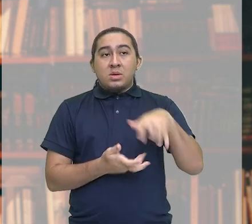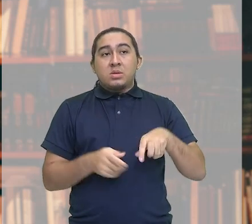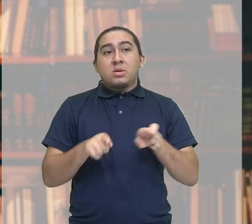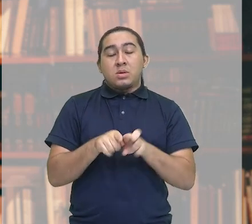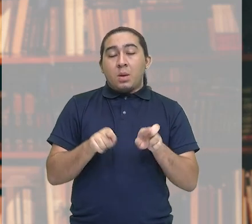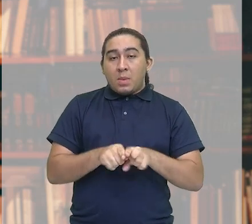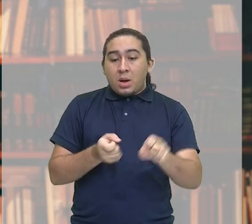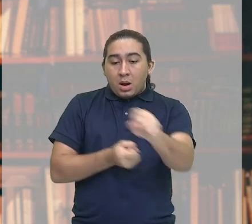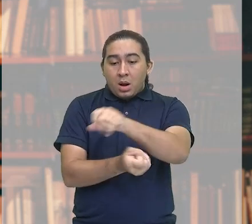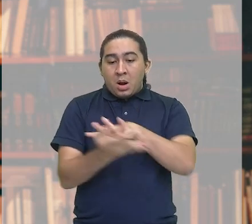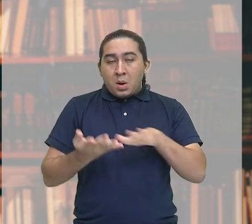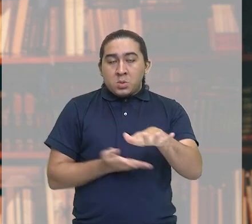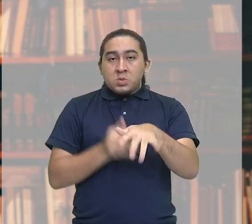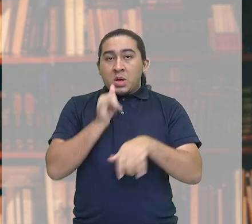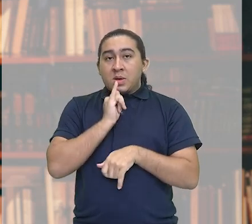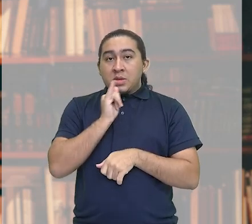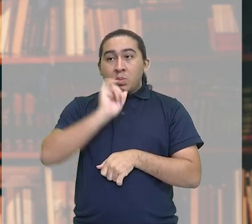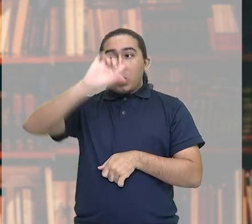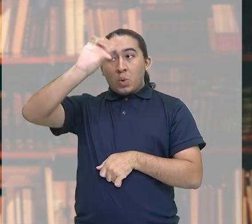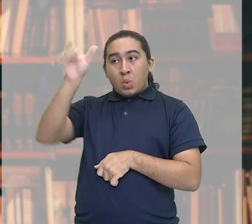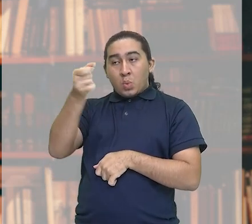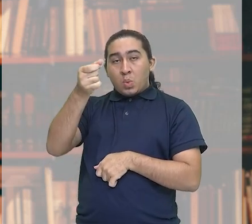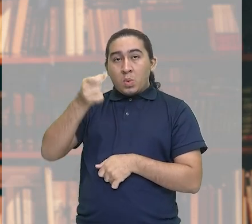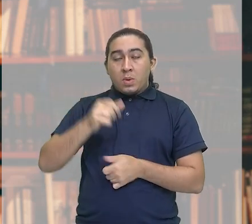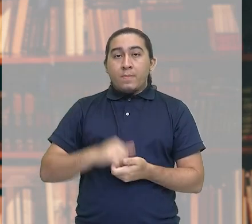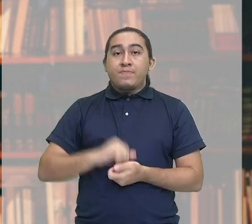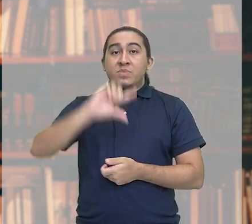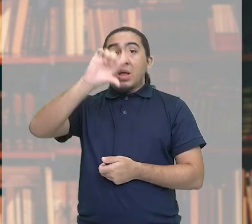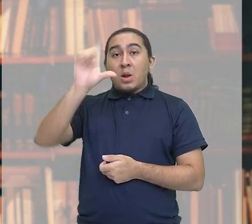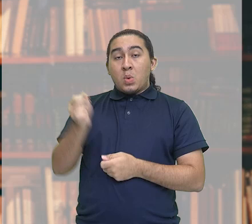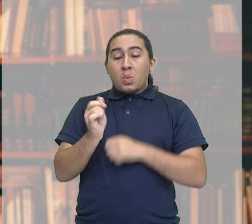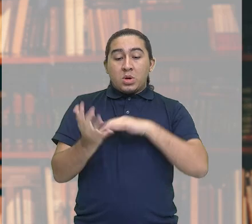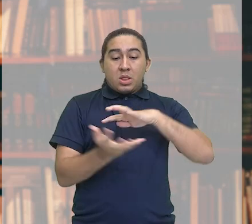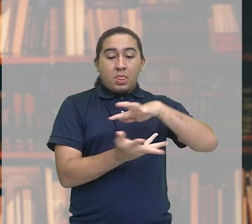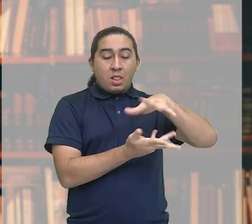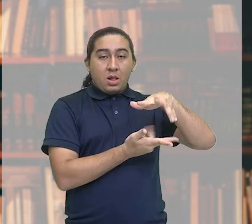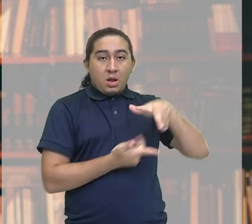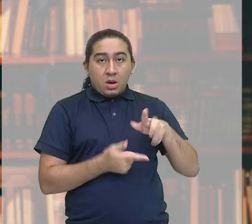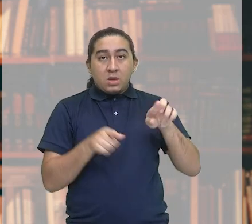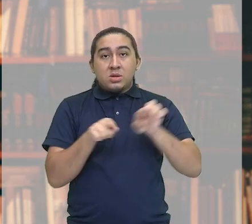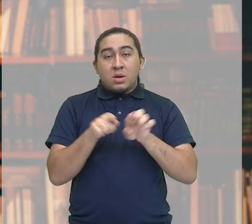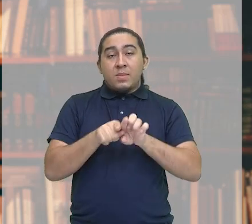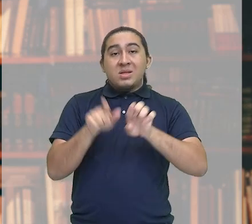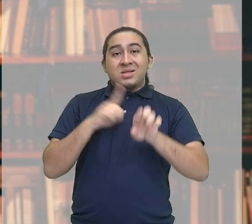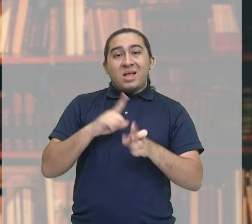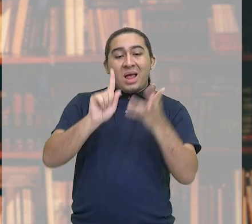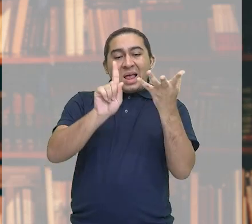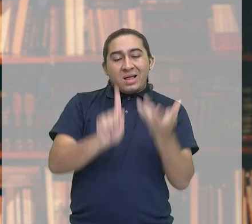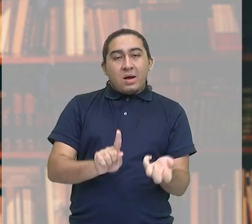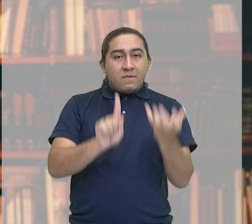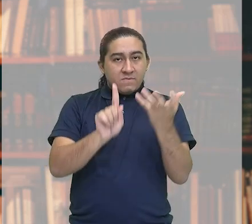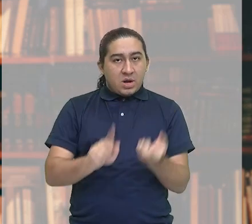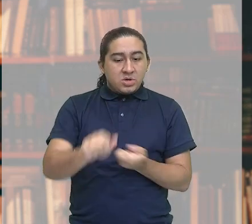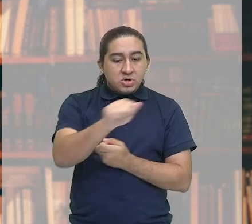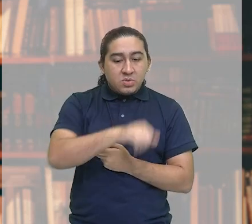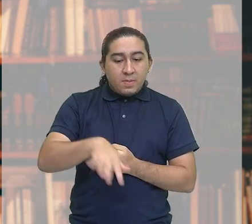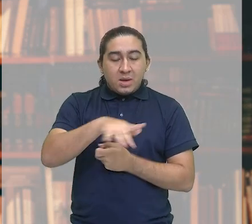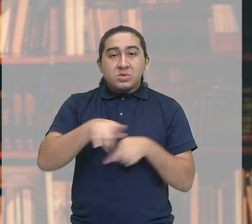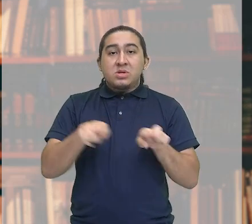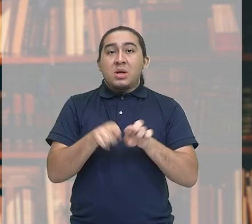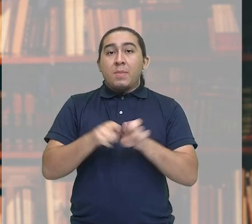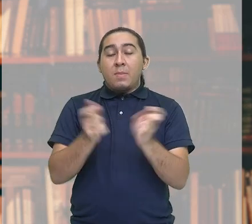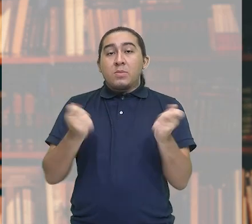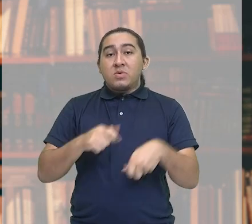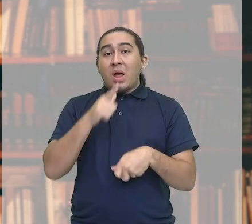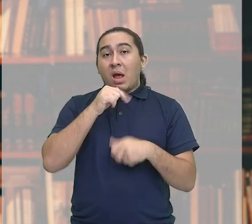astros, como o caso da Lua. A Lua e o planeta Terra têm um campo gravitacional e isso acaba gerando as marés, o